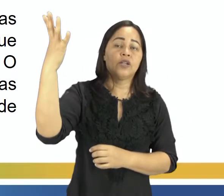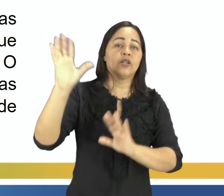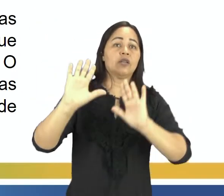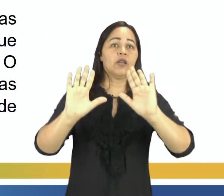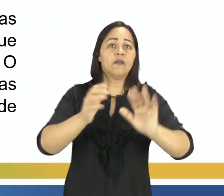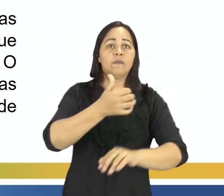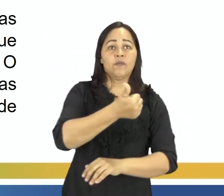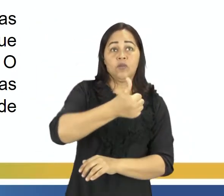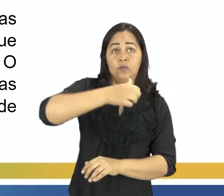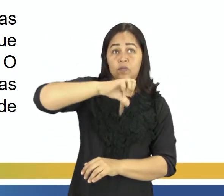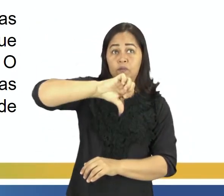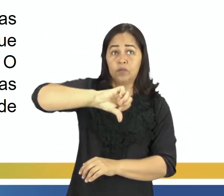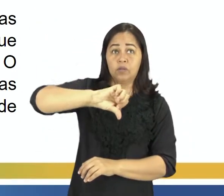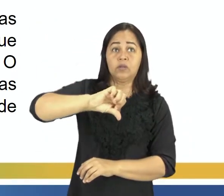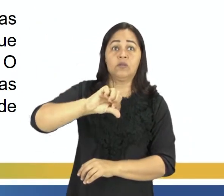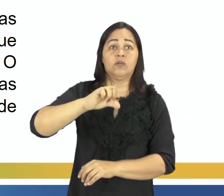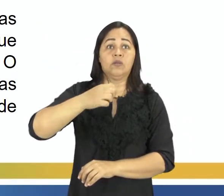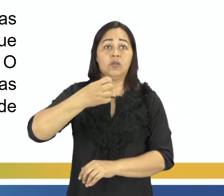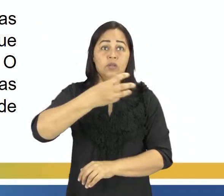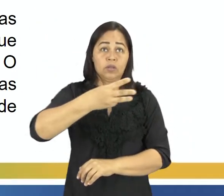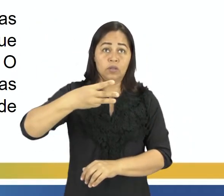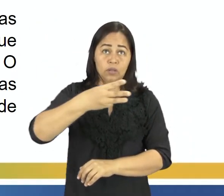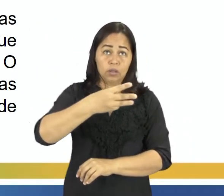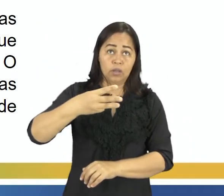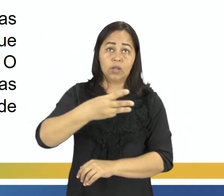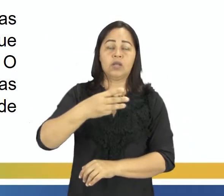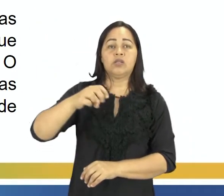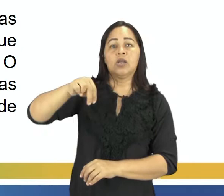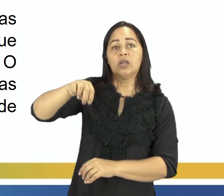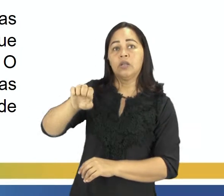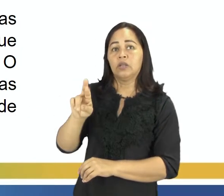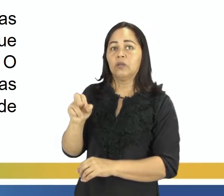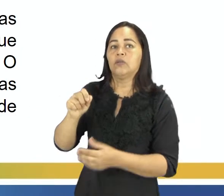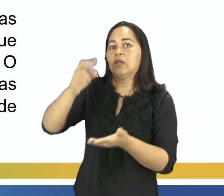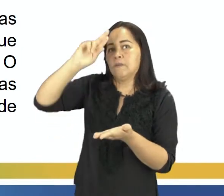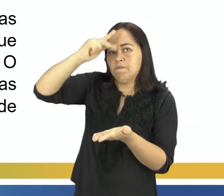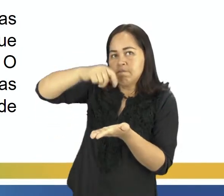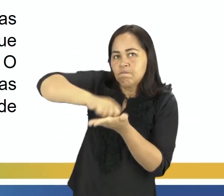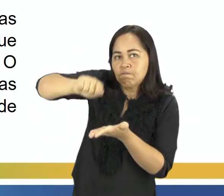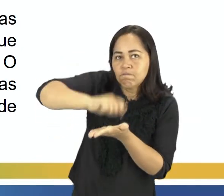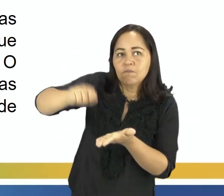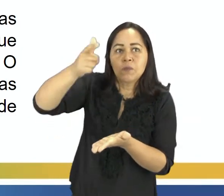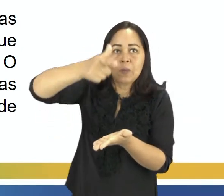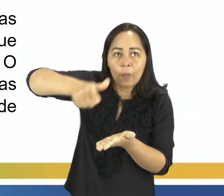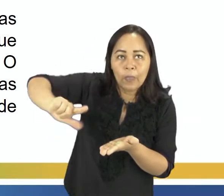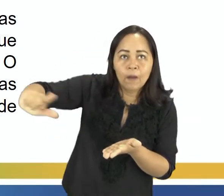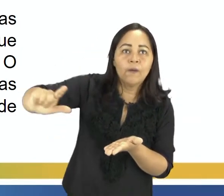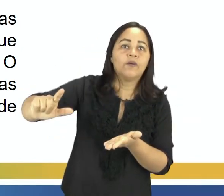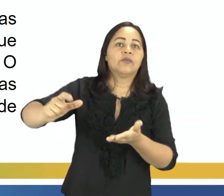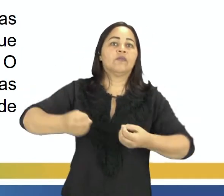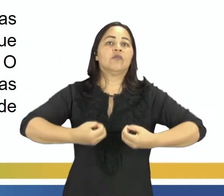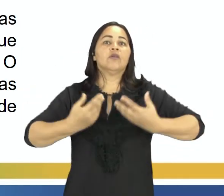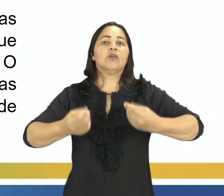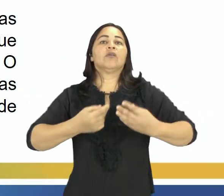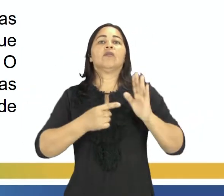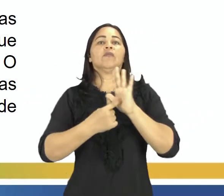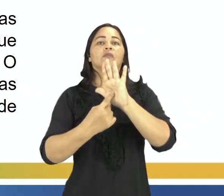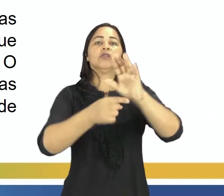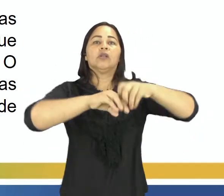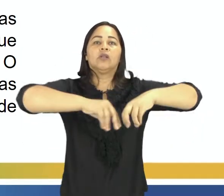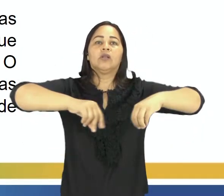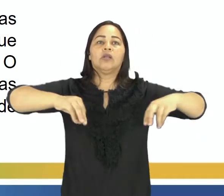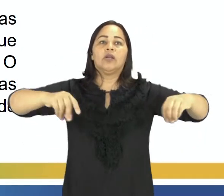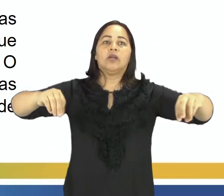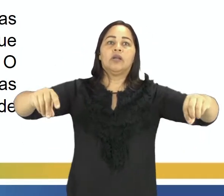escreve uma de suas principais obras, Residência en la Tierra, em que emprega as imagens e recursos